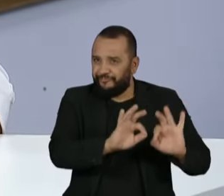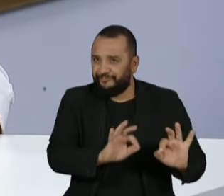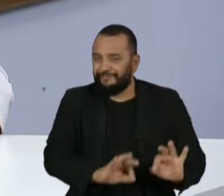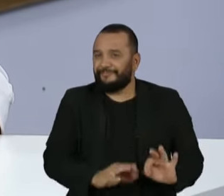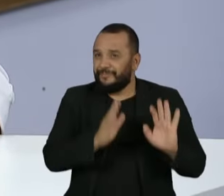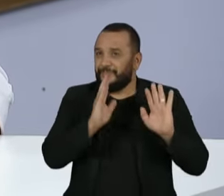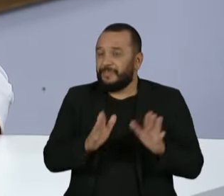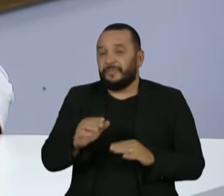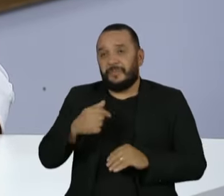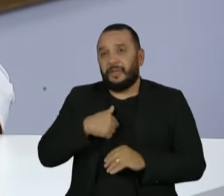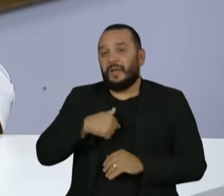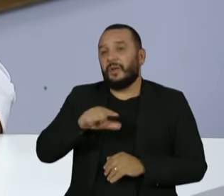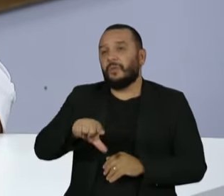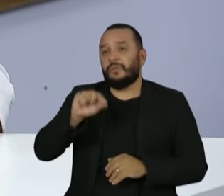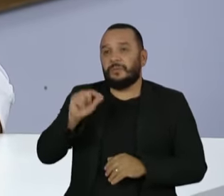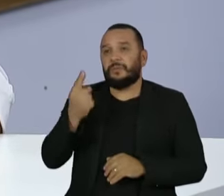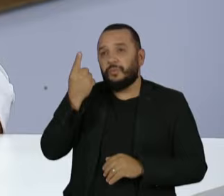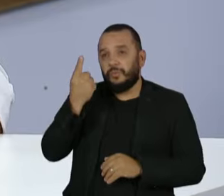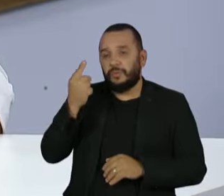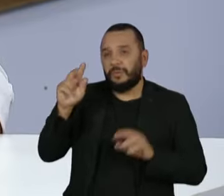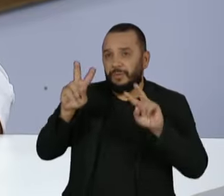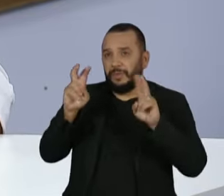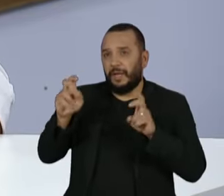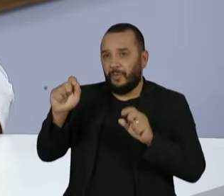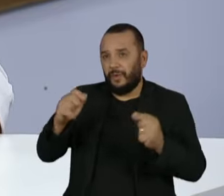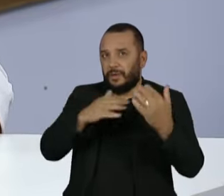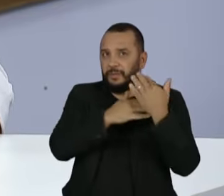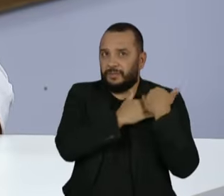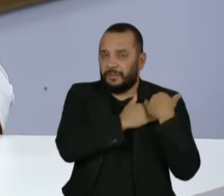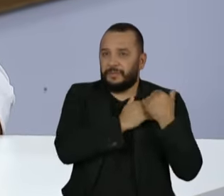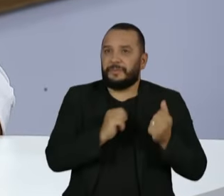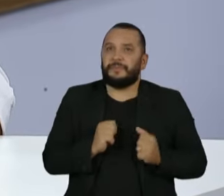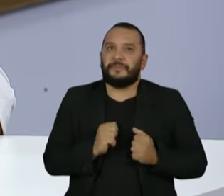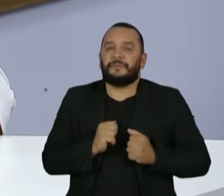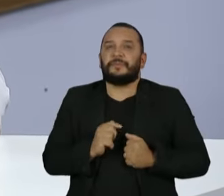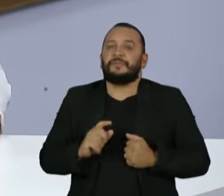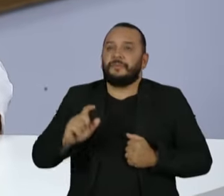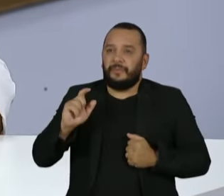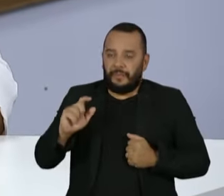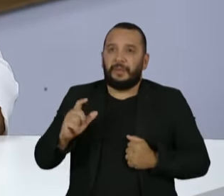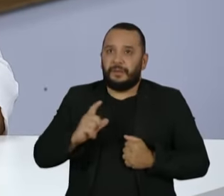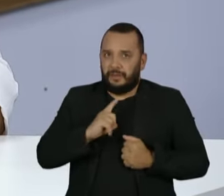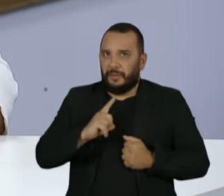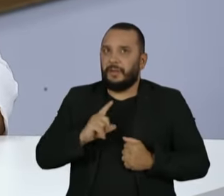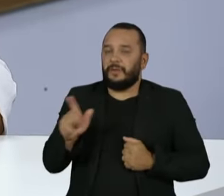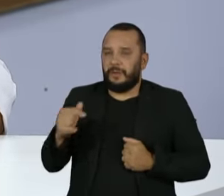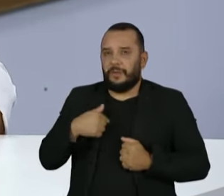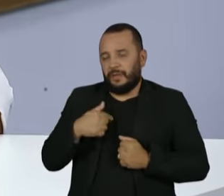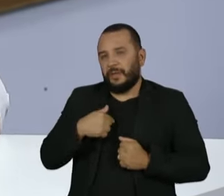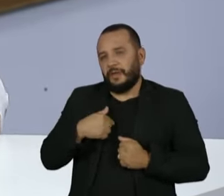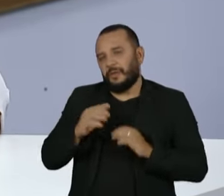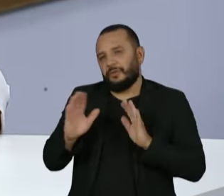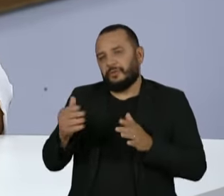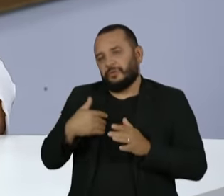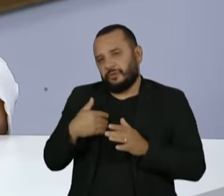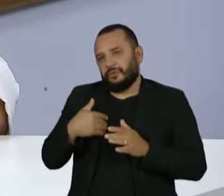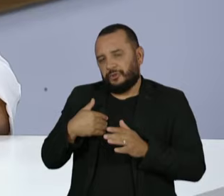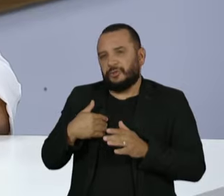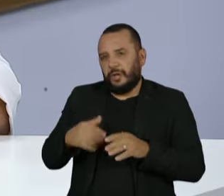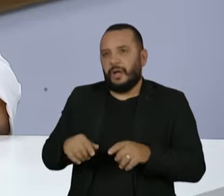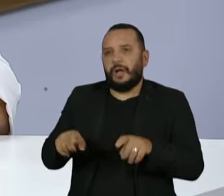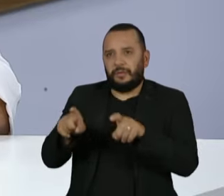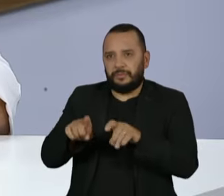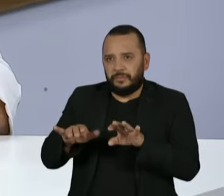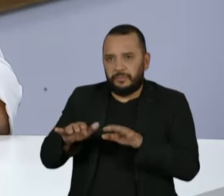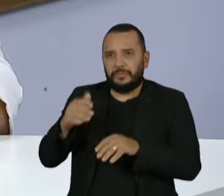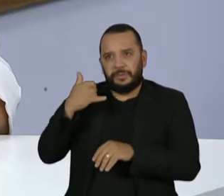específico sobre um ponto que é o ponto da responsabilidade né as máquinas vão gerar resultados eventualmente vão gerar danos na vida